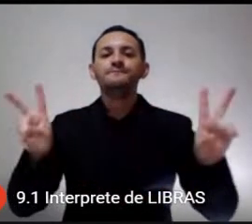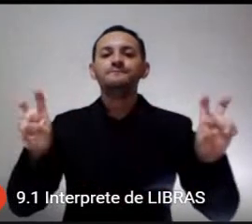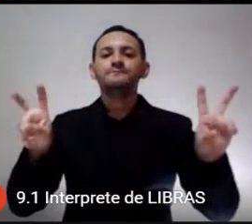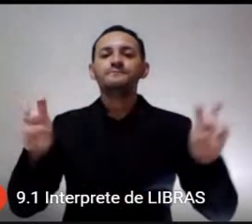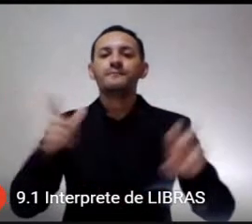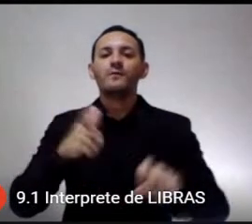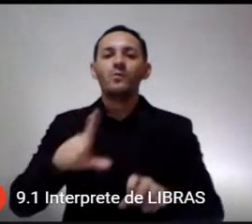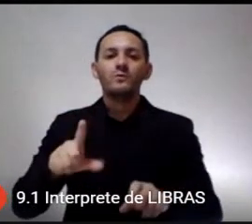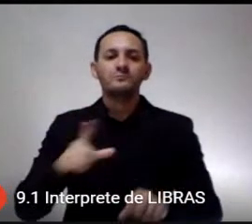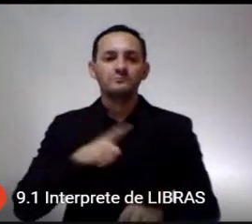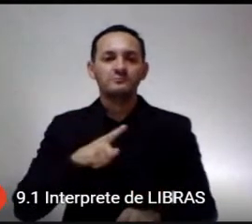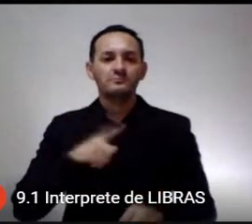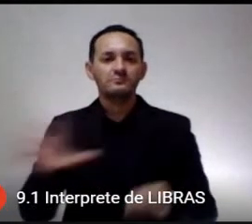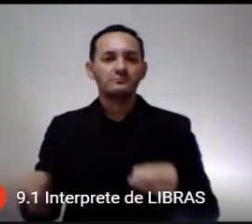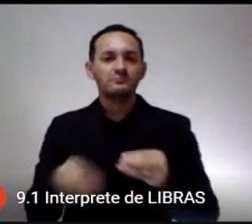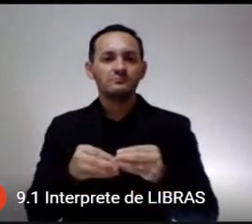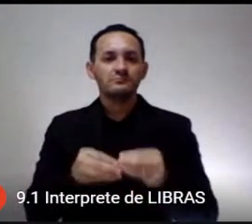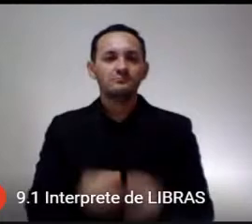sessão.